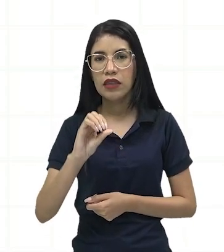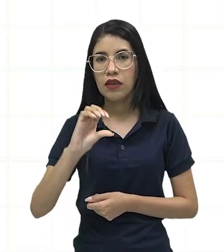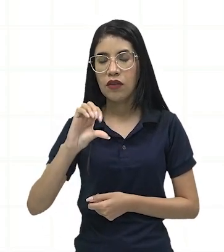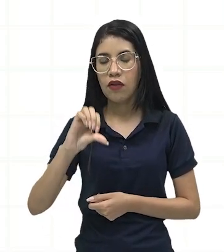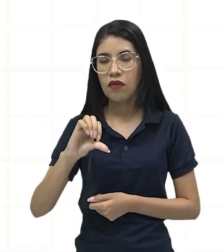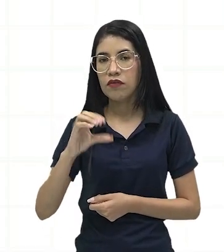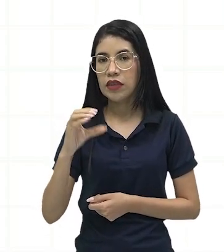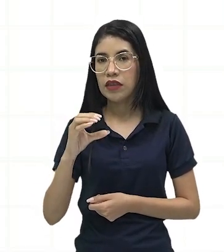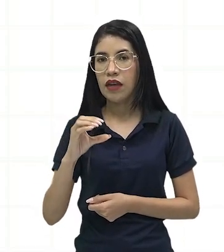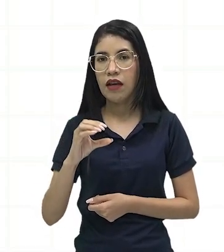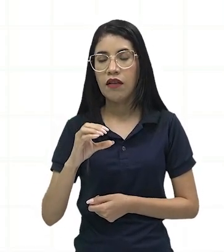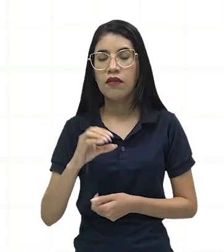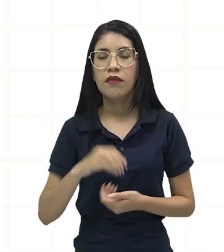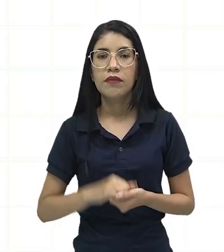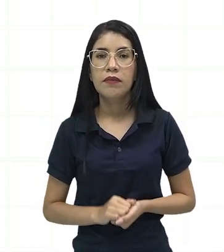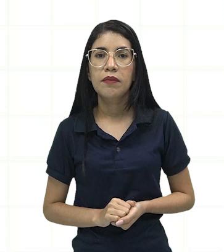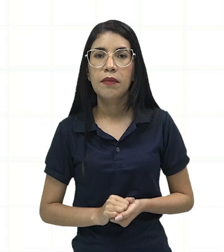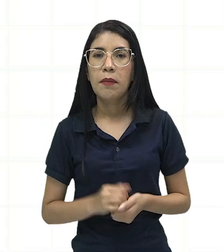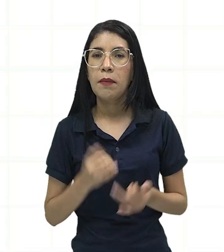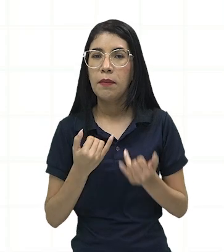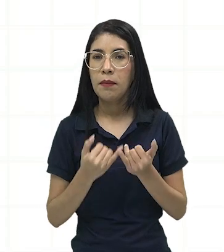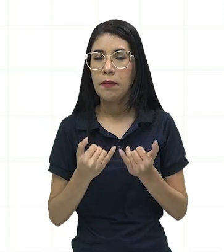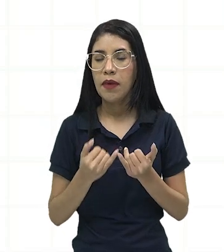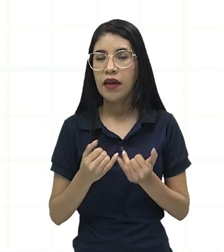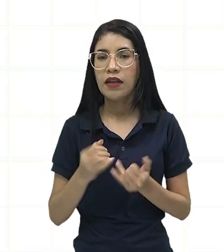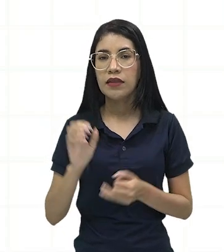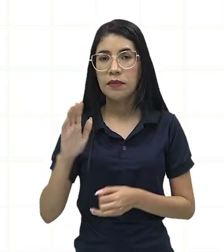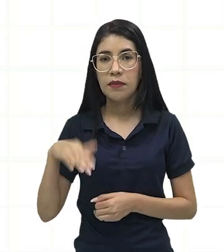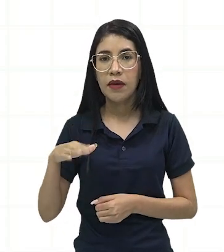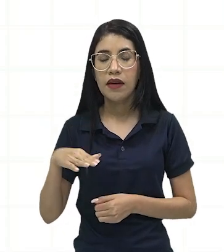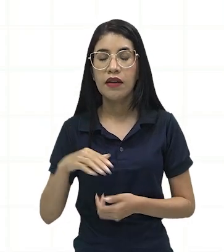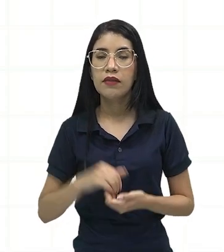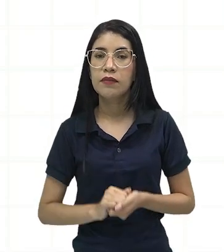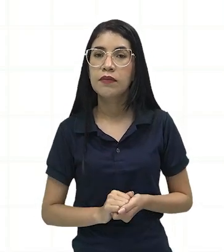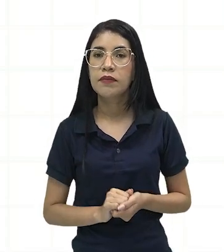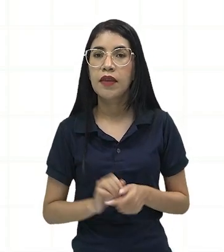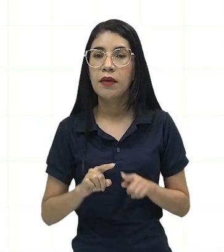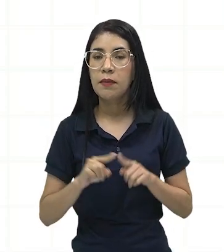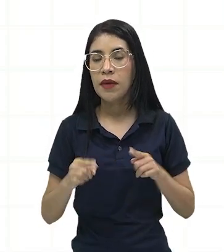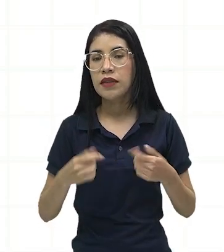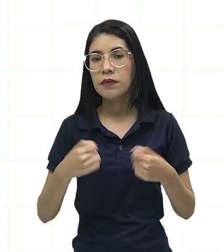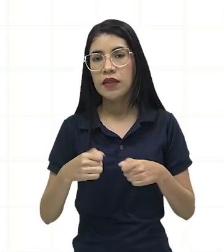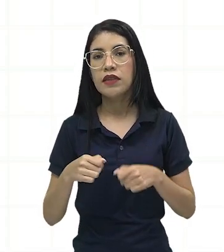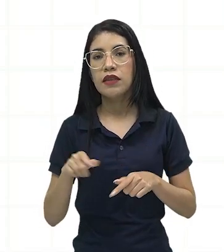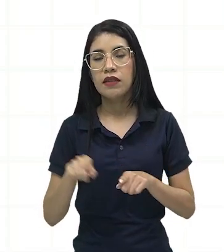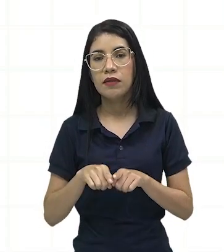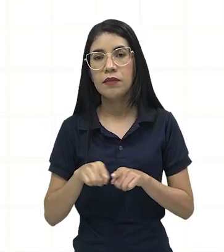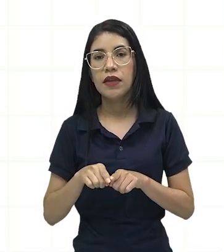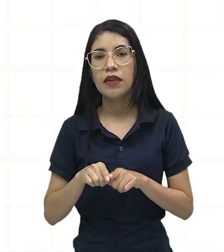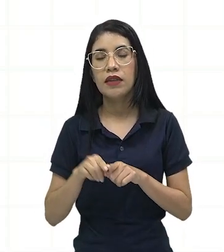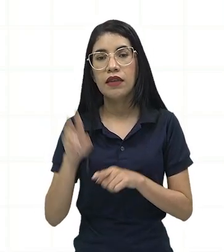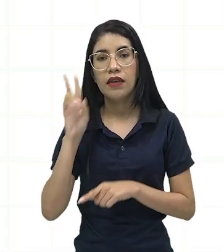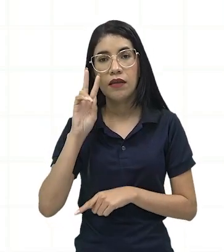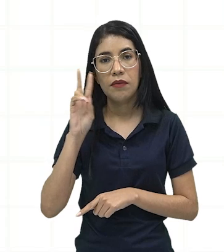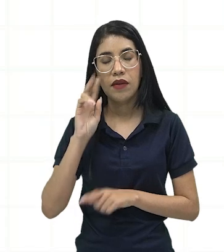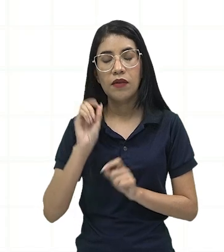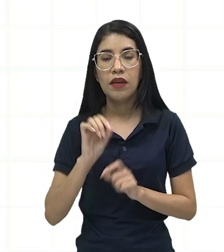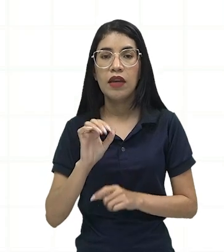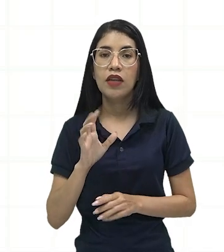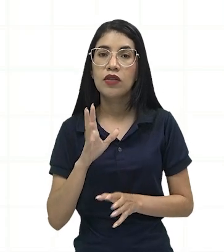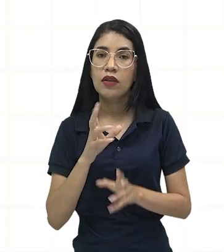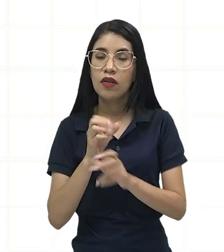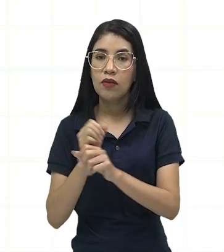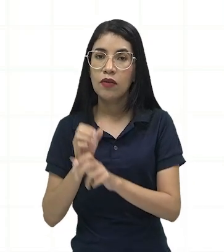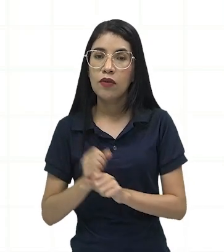15,09. Quem dera fosse essa a conta todo mês, né? Mas a gente tem que levar em consideração que a gente só